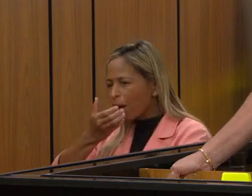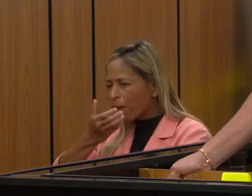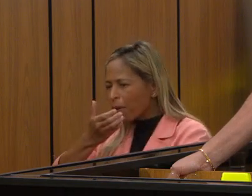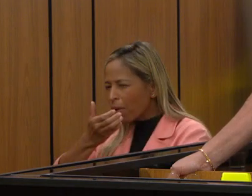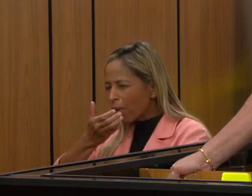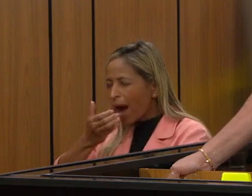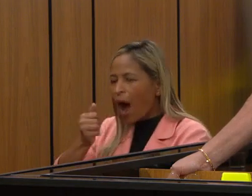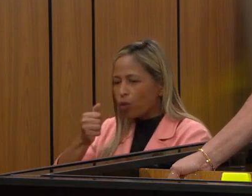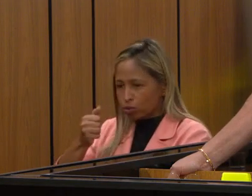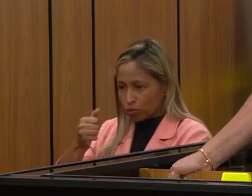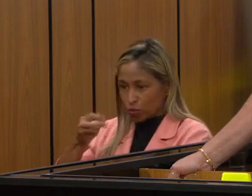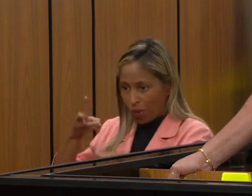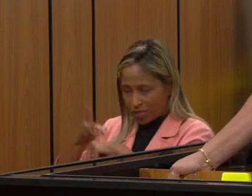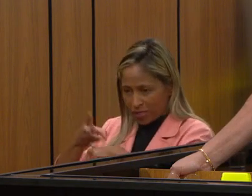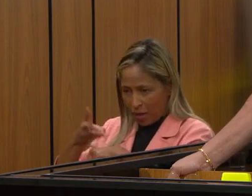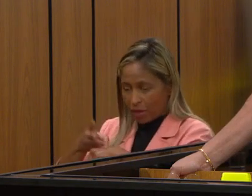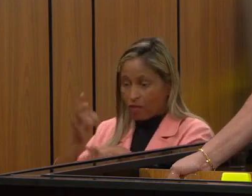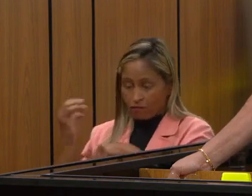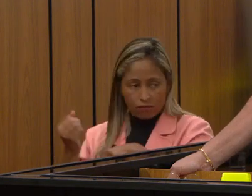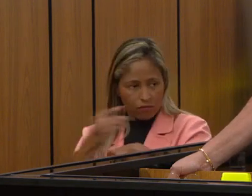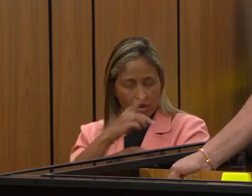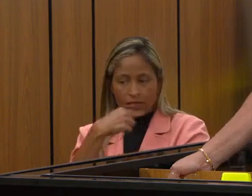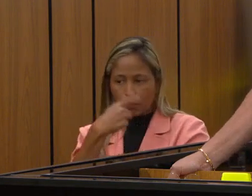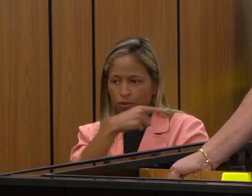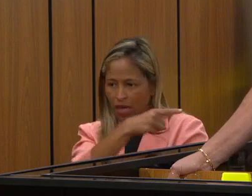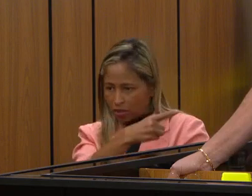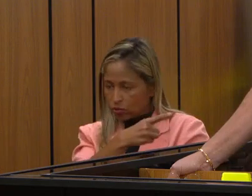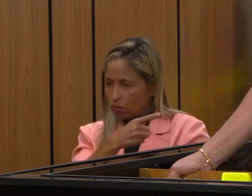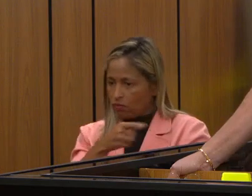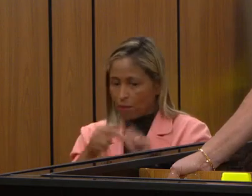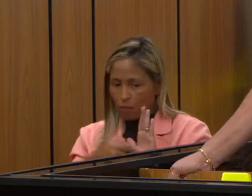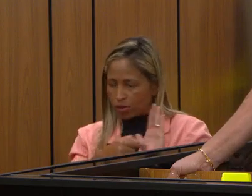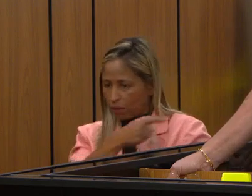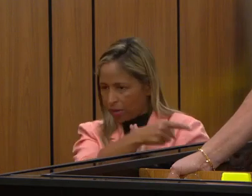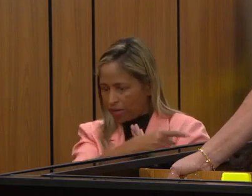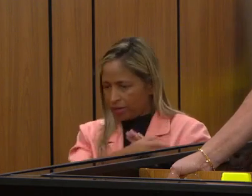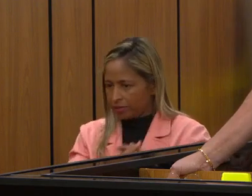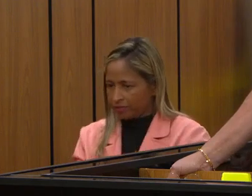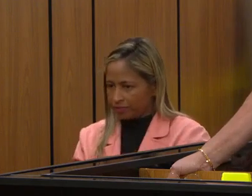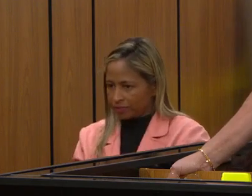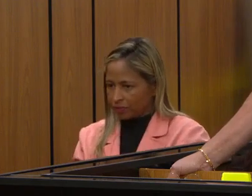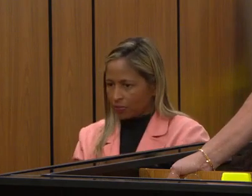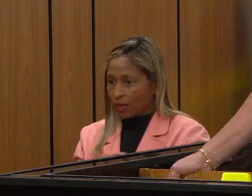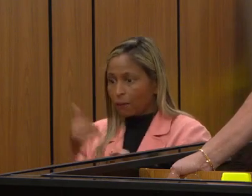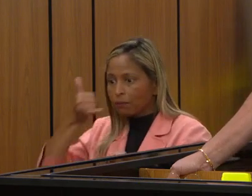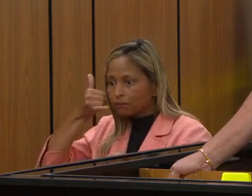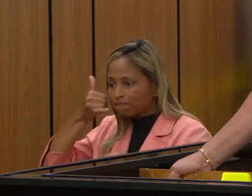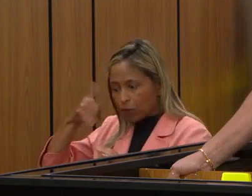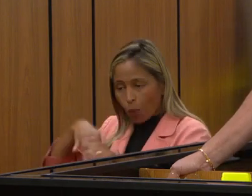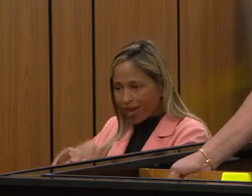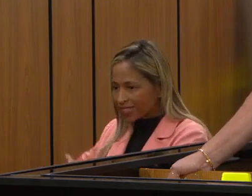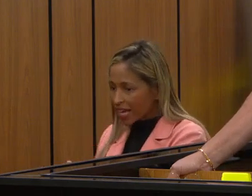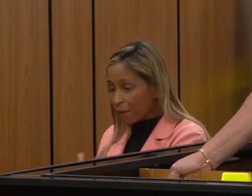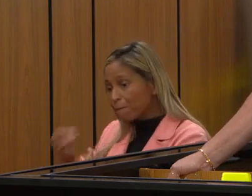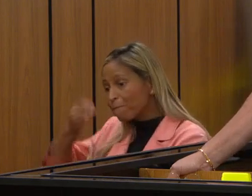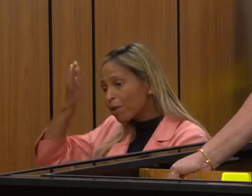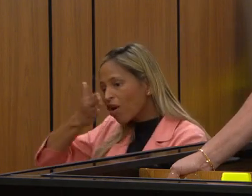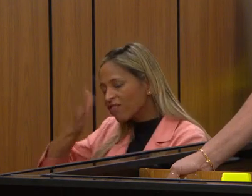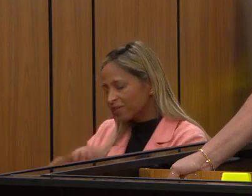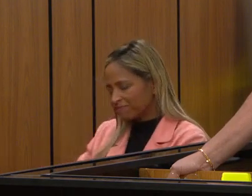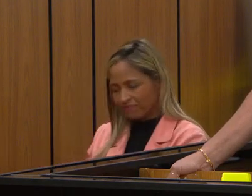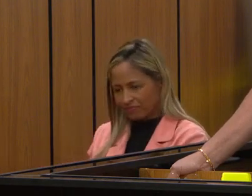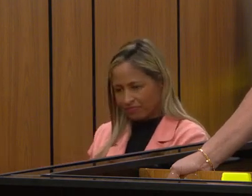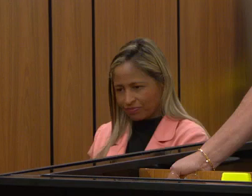assessora do deputado Leleco Eu ainda tenho no meu telefone que que acontece